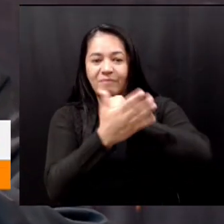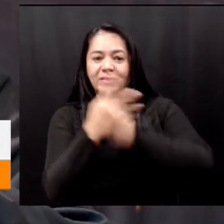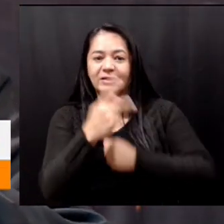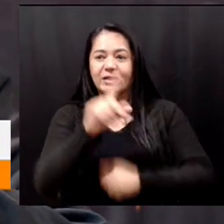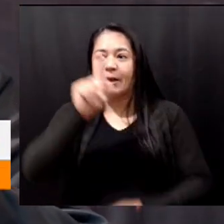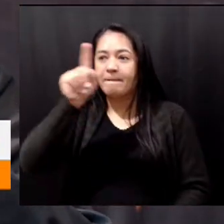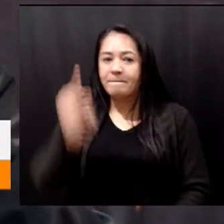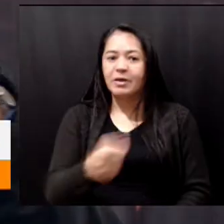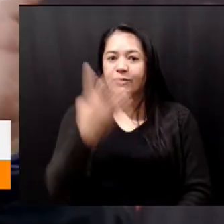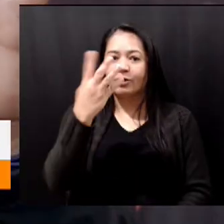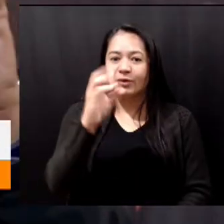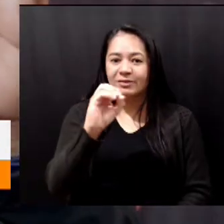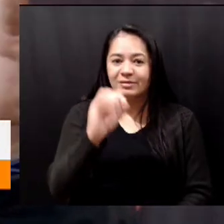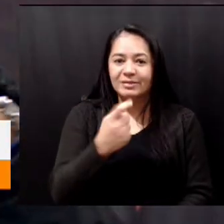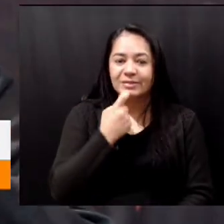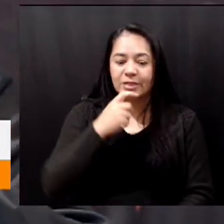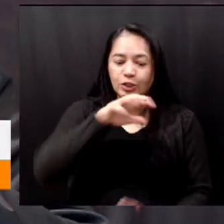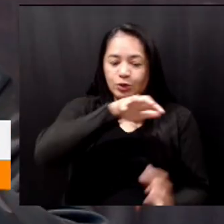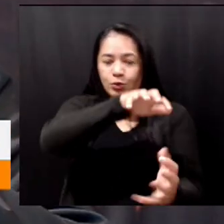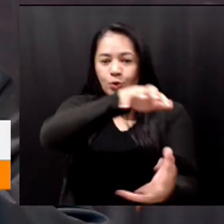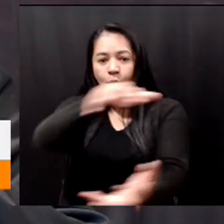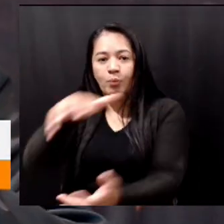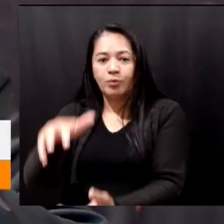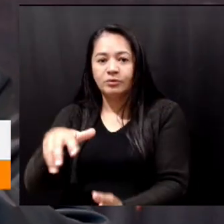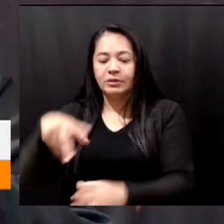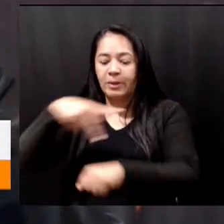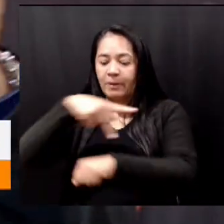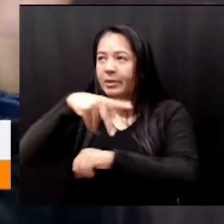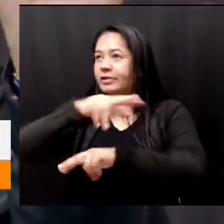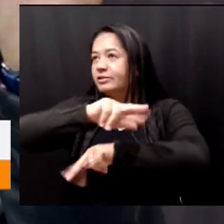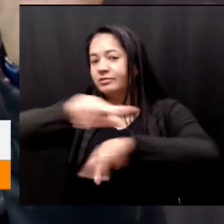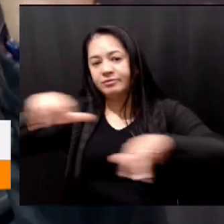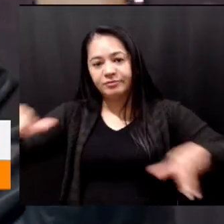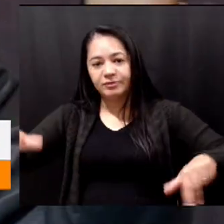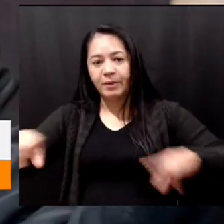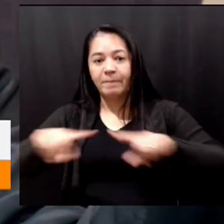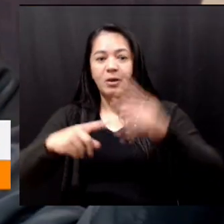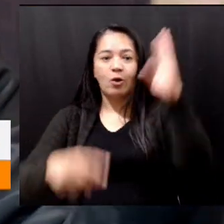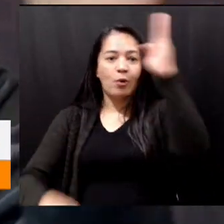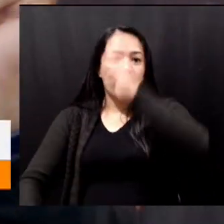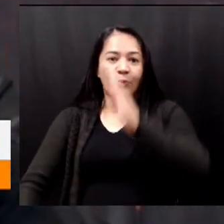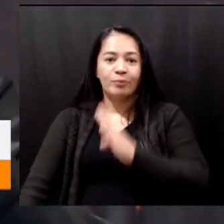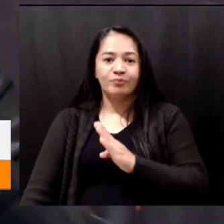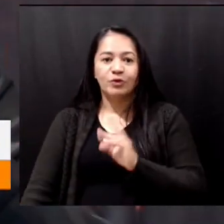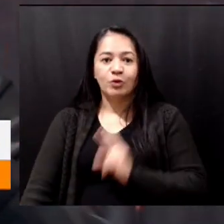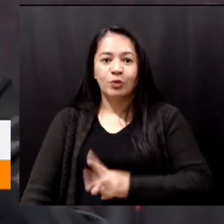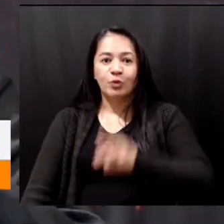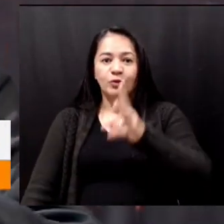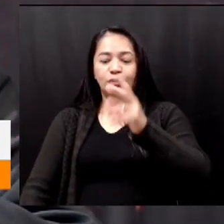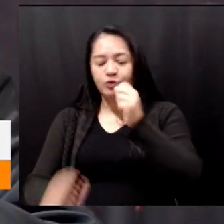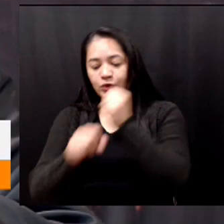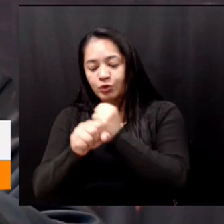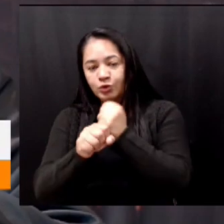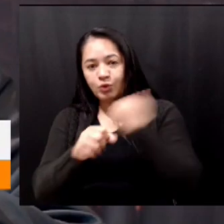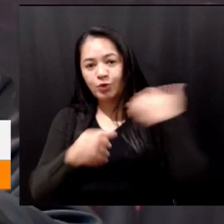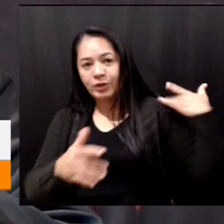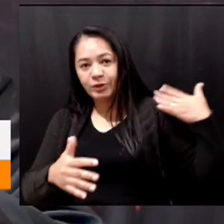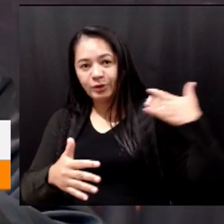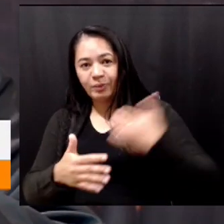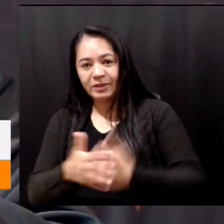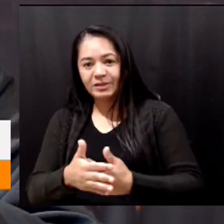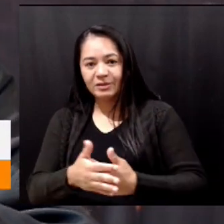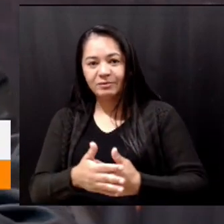mundo, né? Países, etc. O Brasil manteve, do ano passado para esse ano, a 27ª